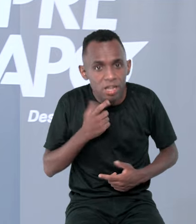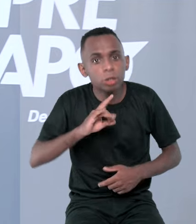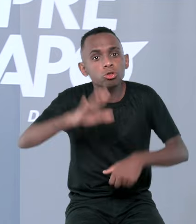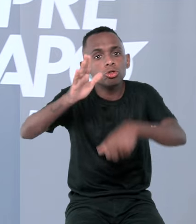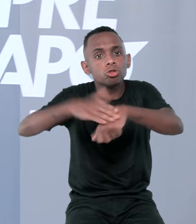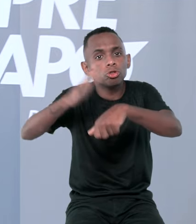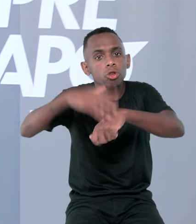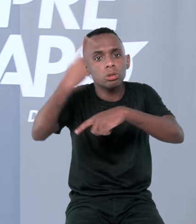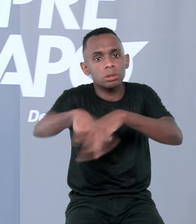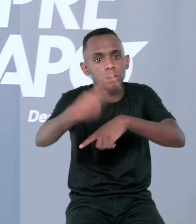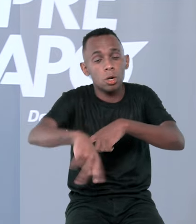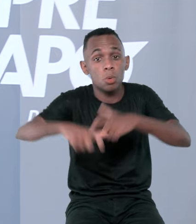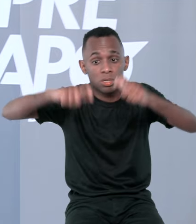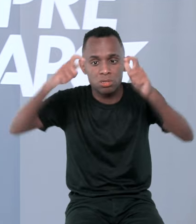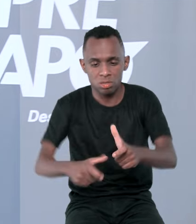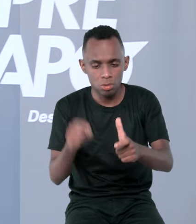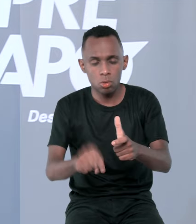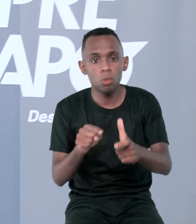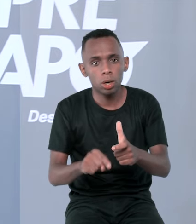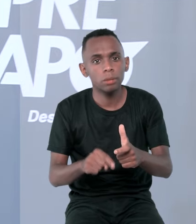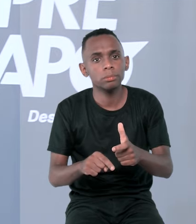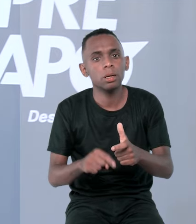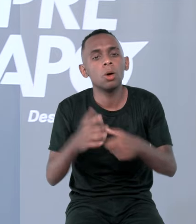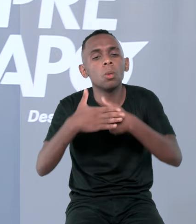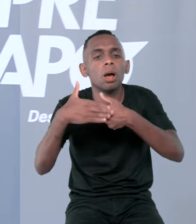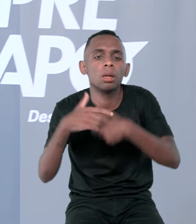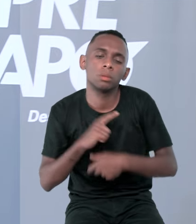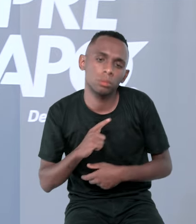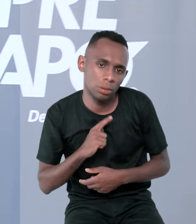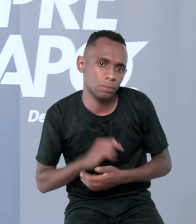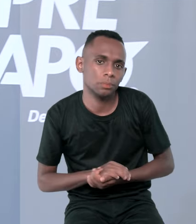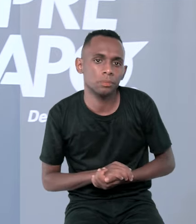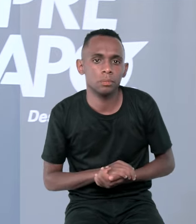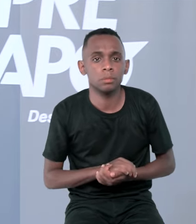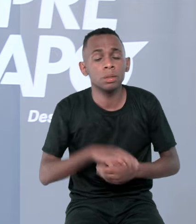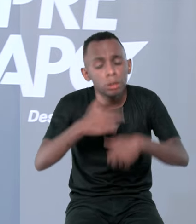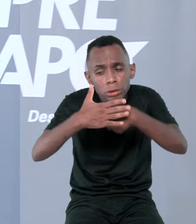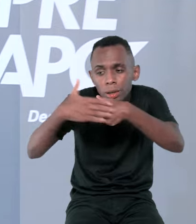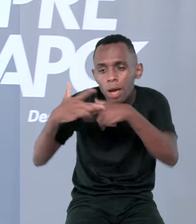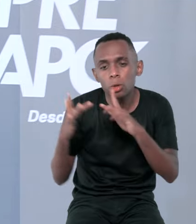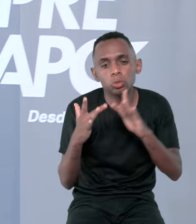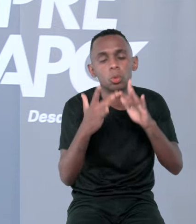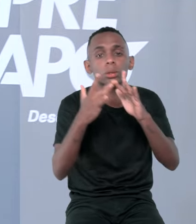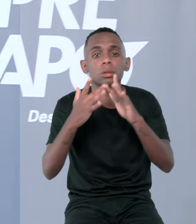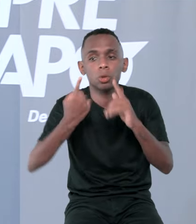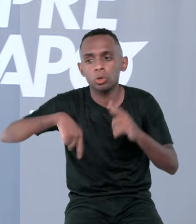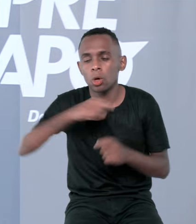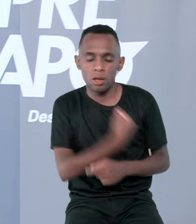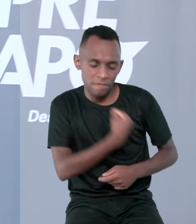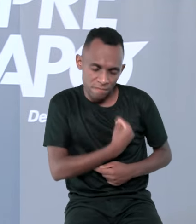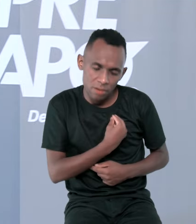único. E é nesse lugar que estão os afetos. E são esses afetos que nos mantêm